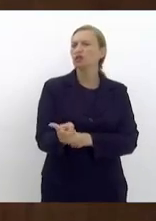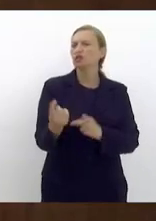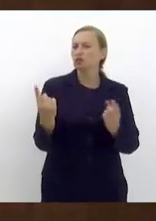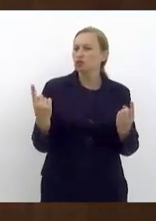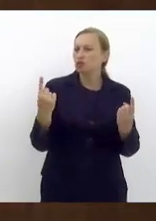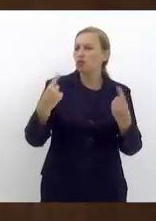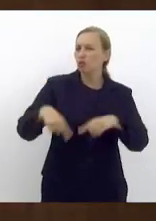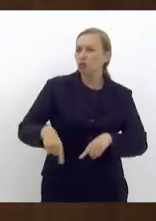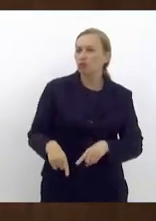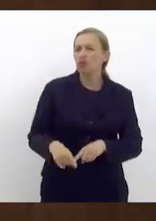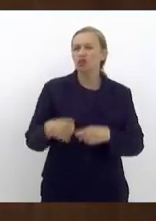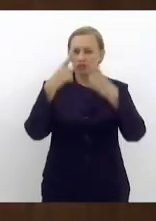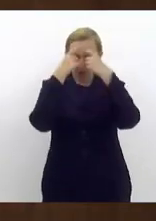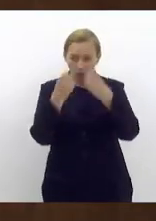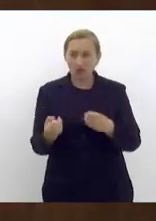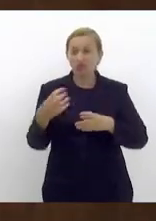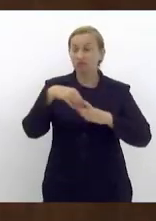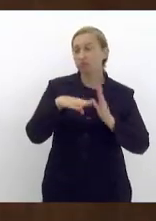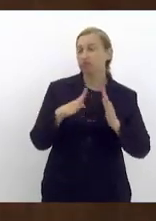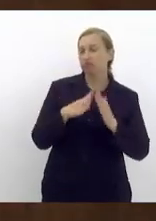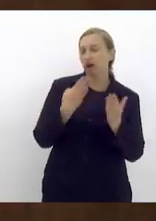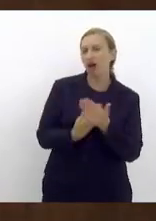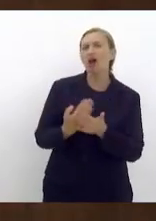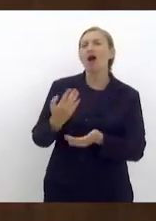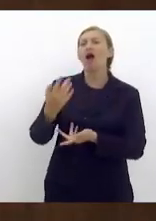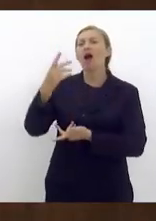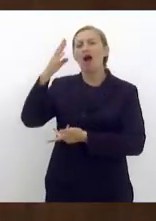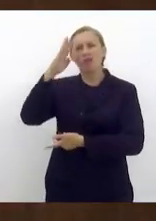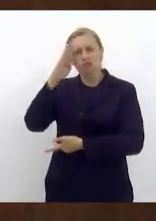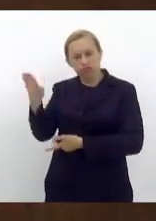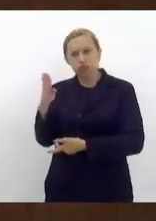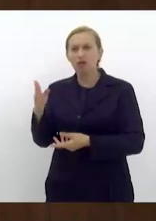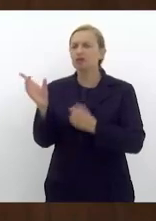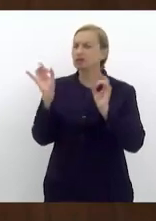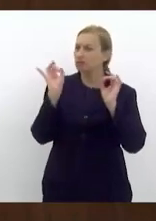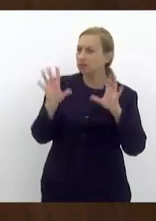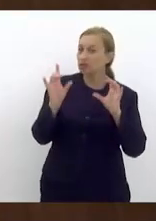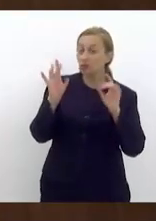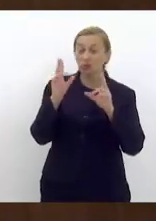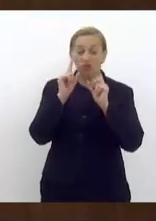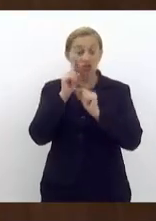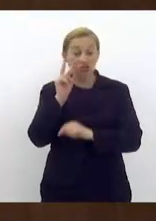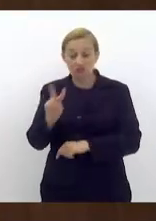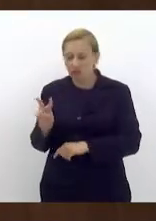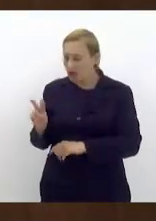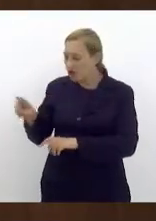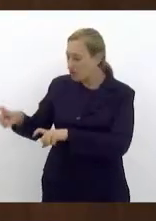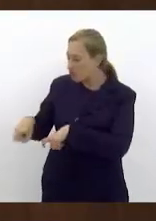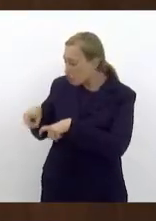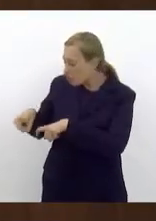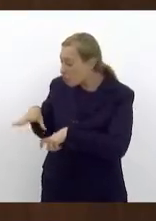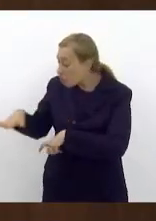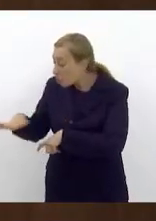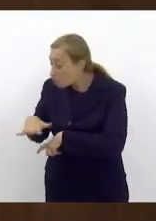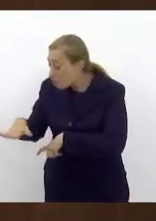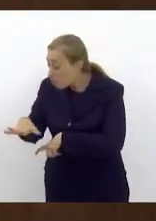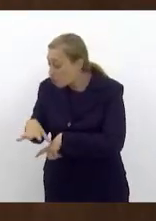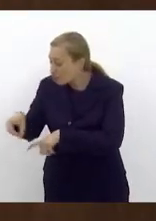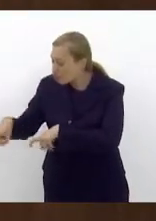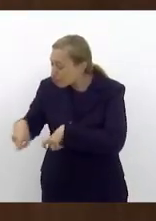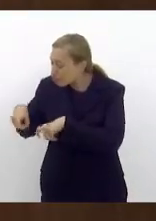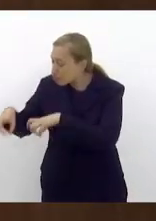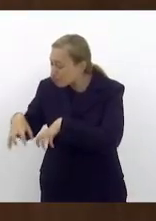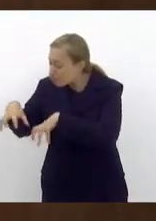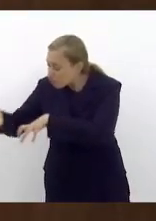combate à violência doméstica é fundamental. Em especial, quando a gente olha para o campo, para as áreas rurais, que muitas